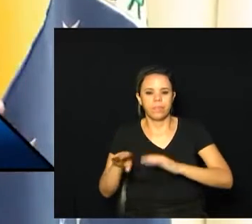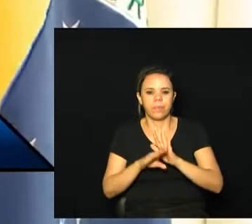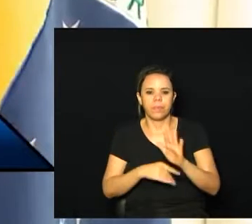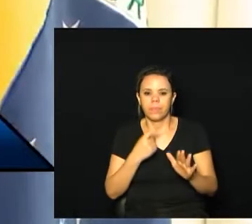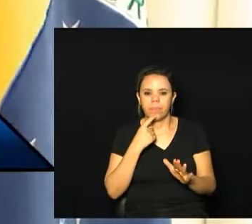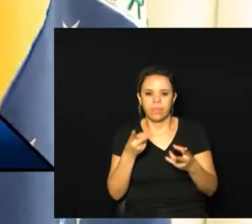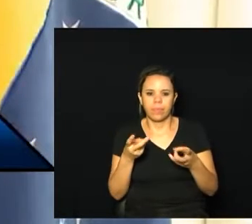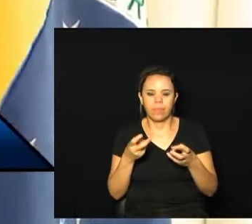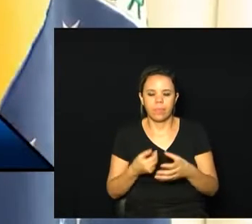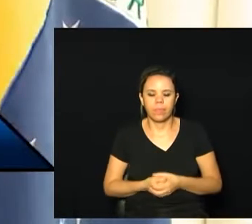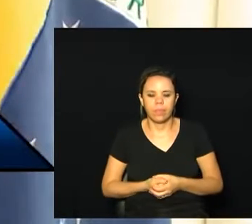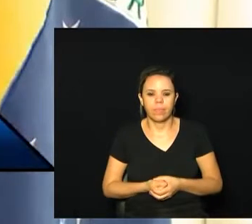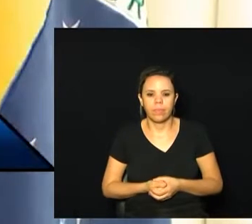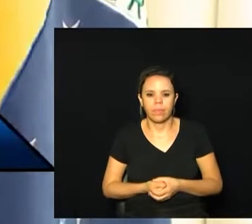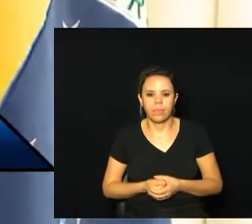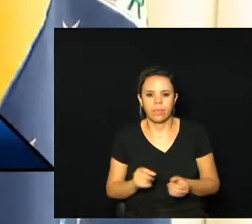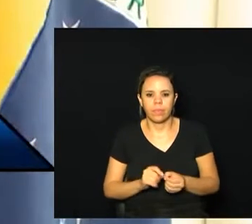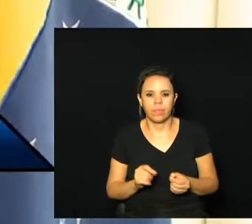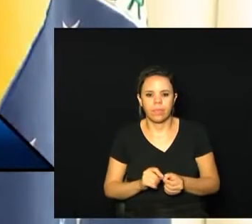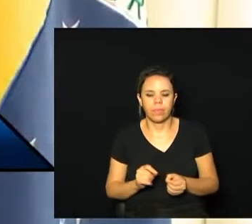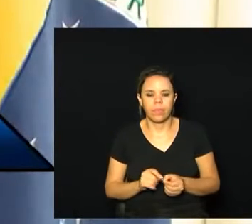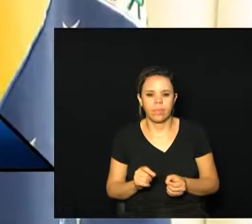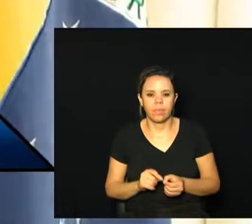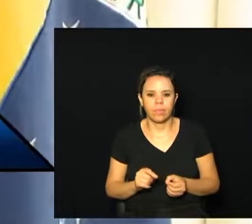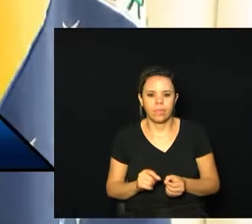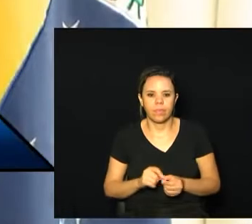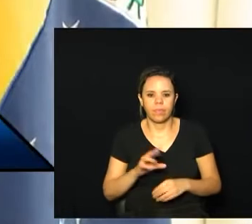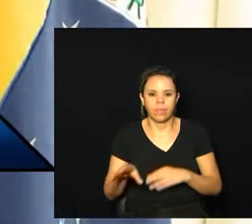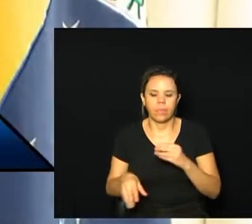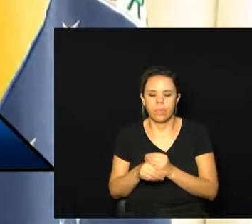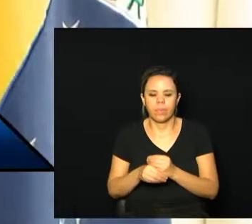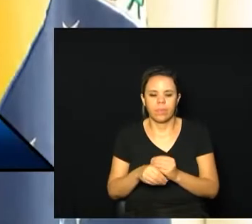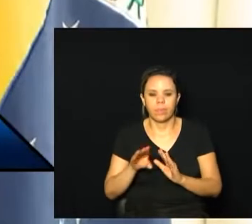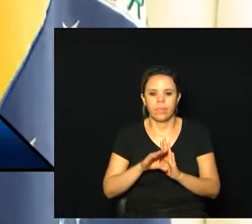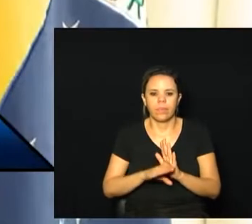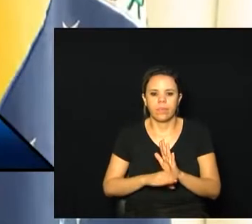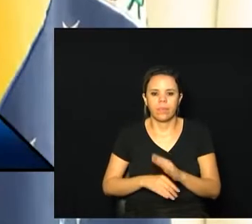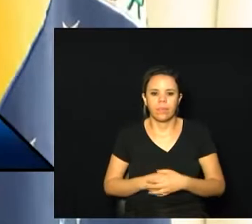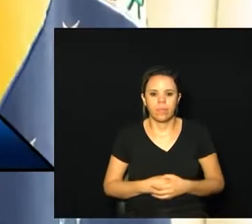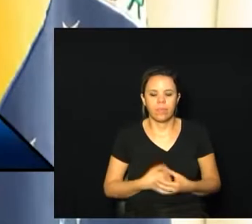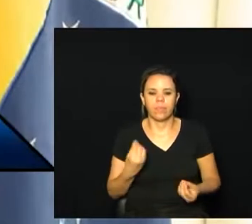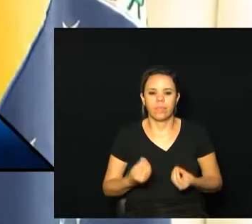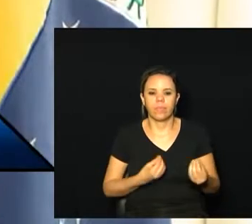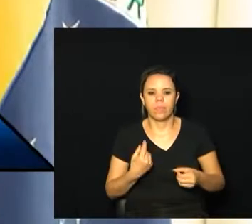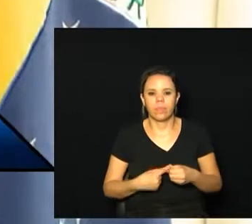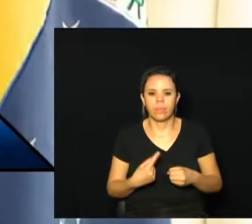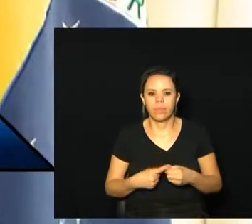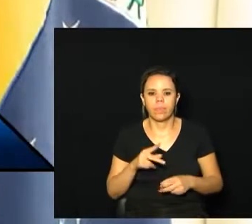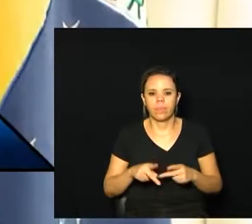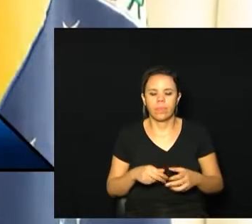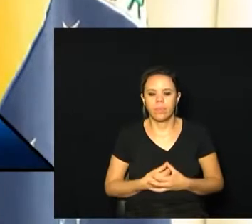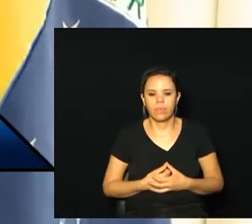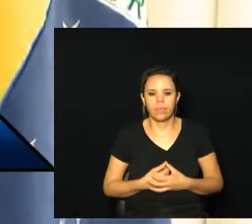deve observar para a realização de implementação desse programa, como é que os